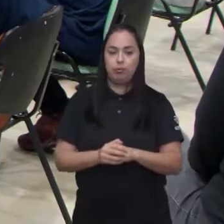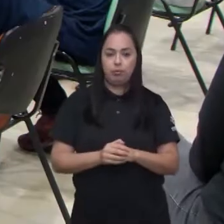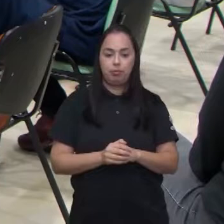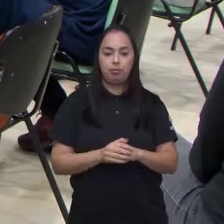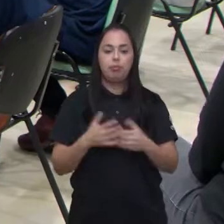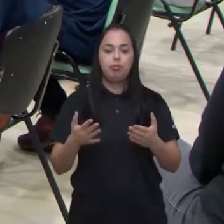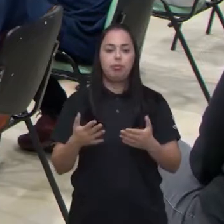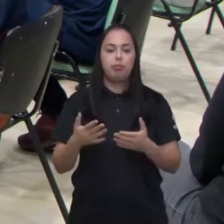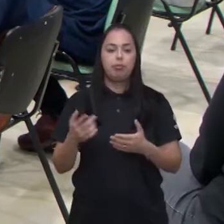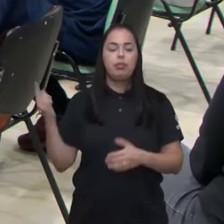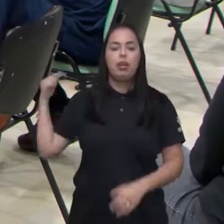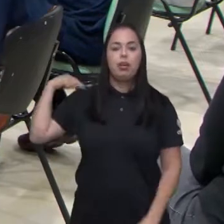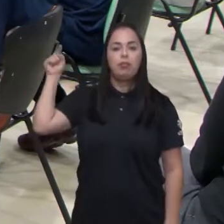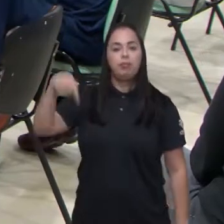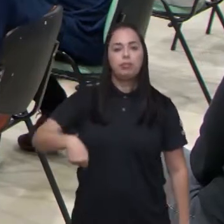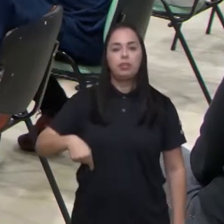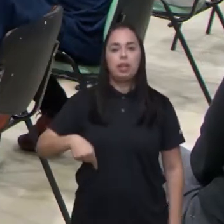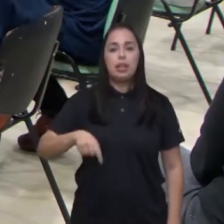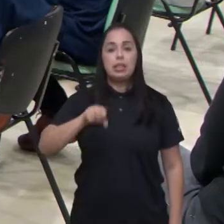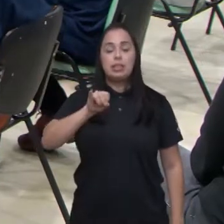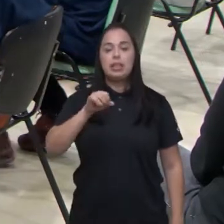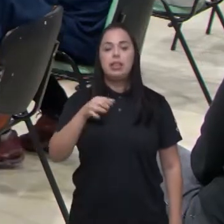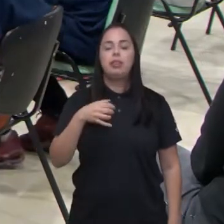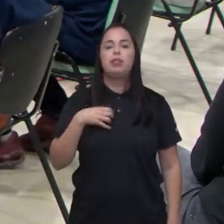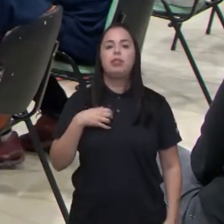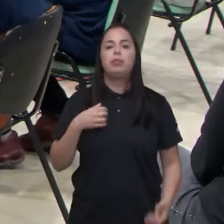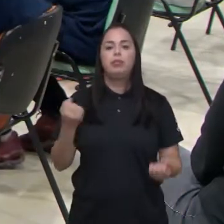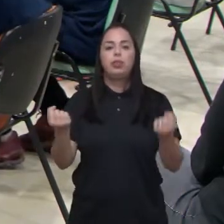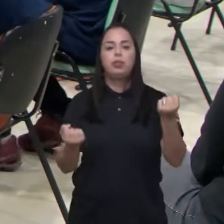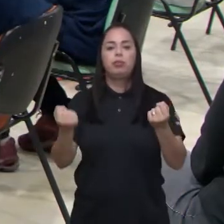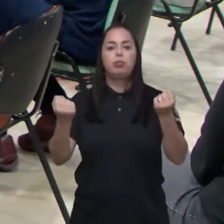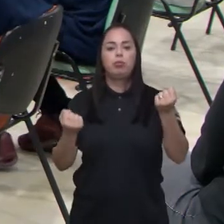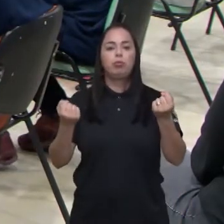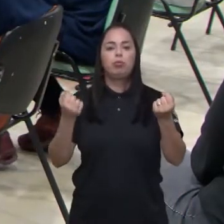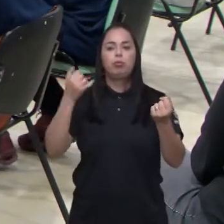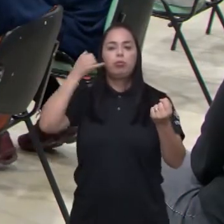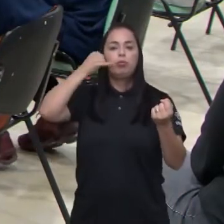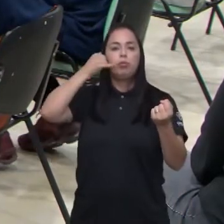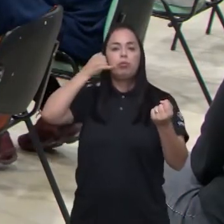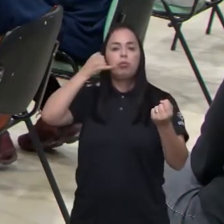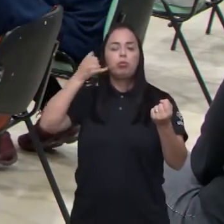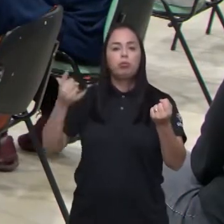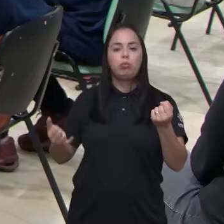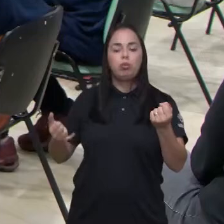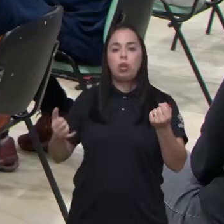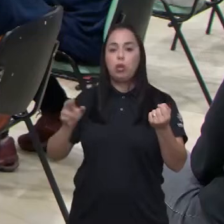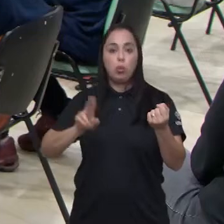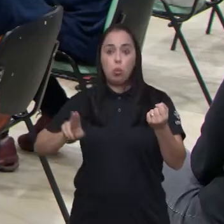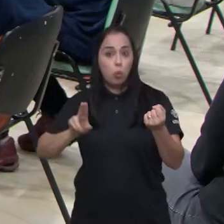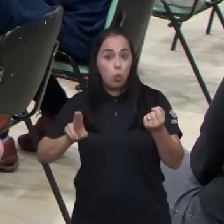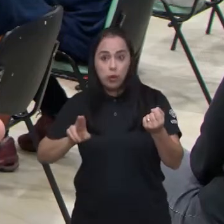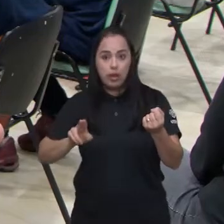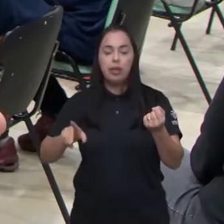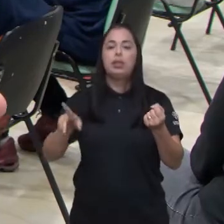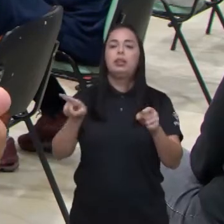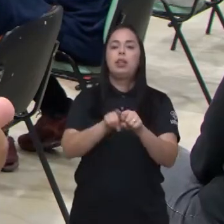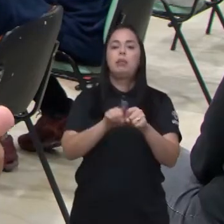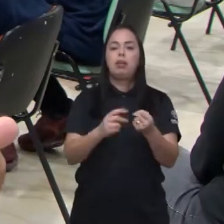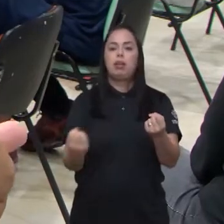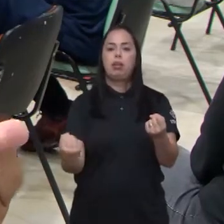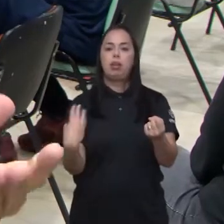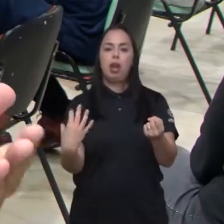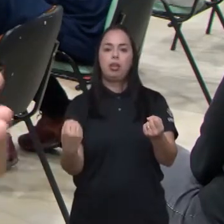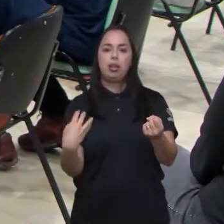vendo aqui por exemplo hoje se nós não usamos o celular Nós demos seta em todas as